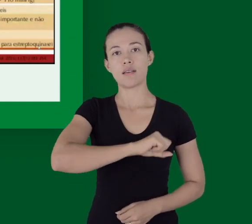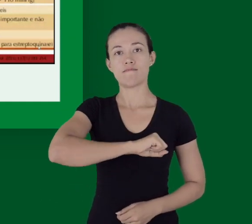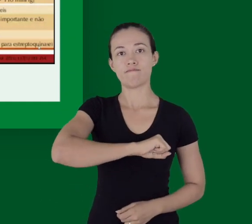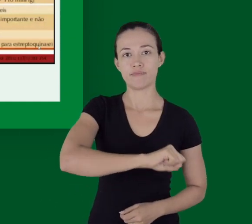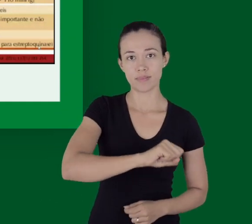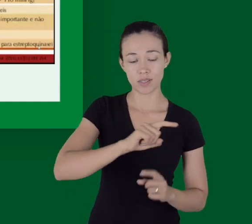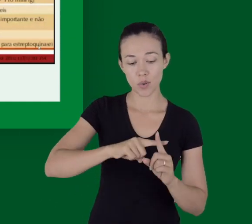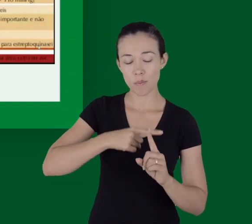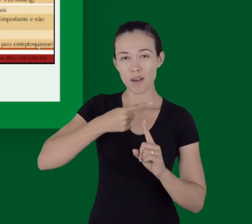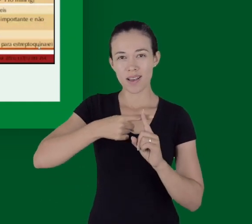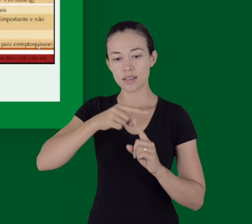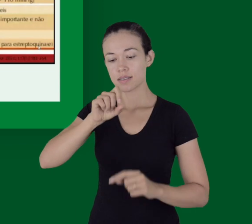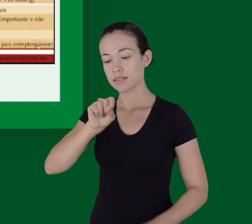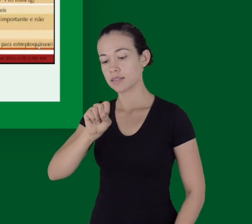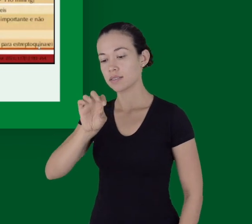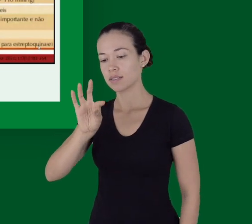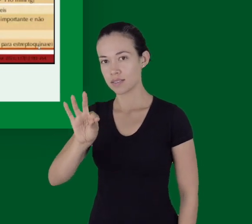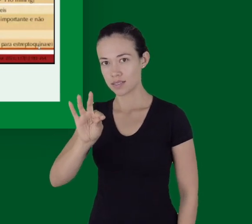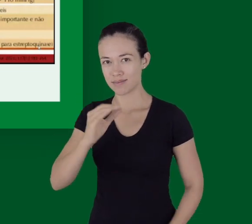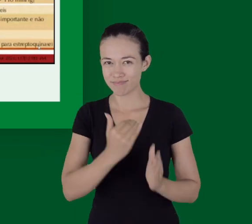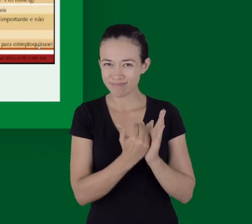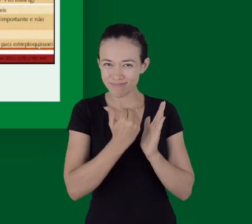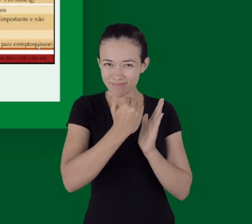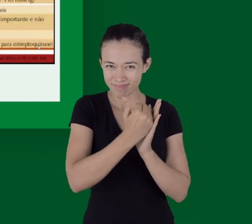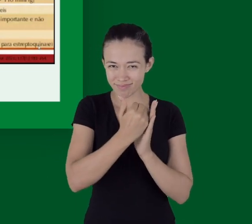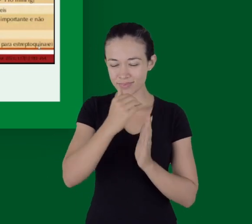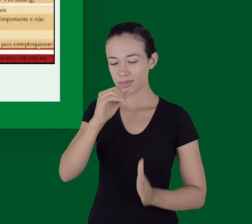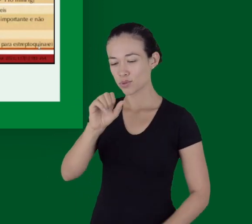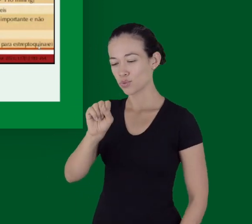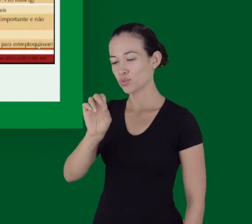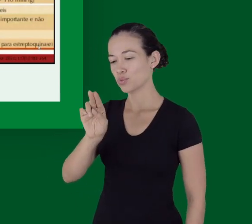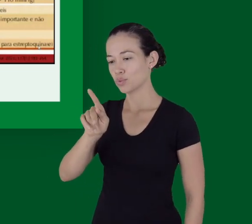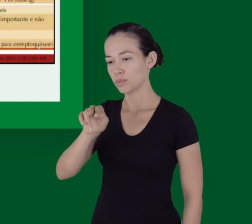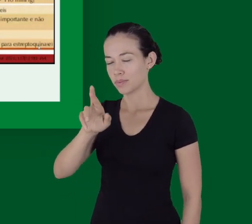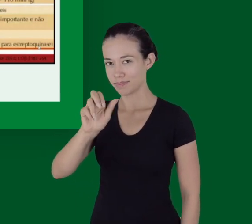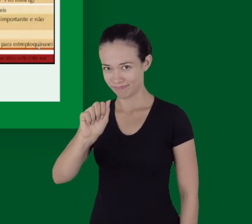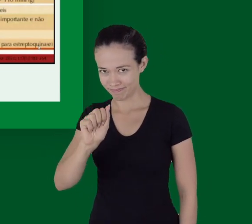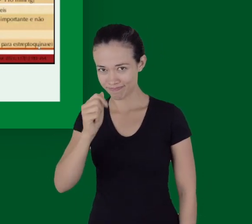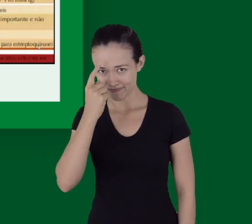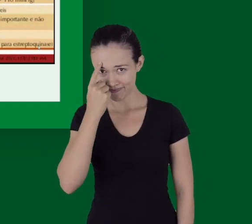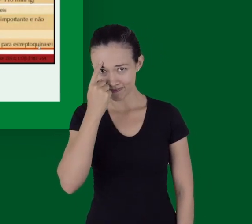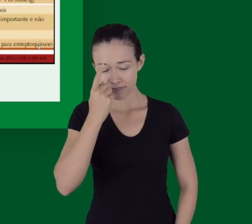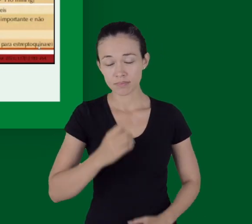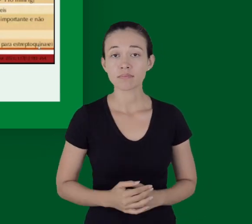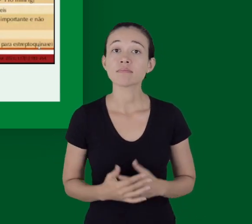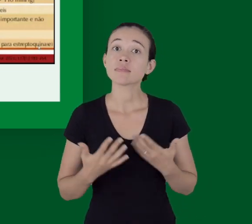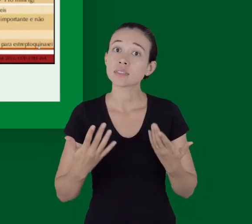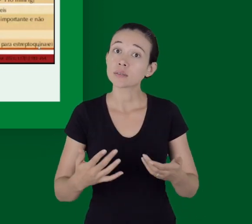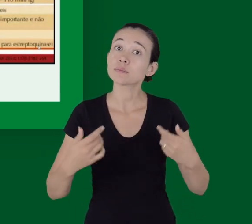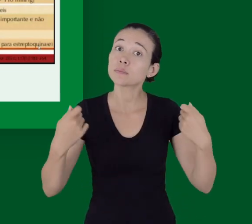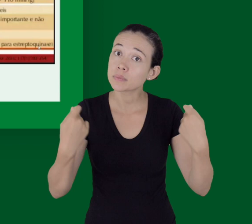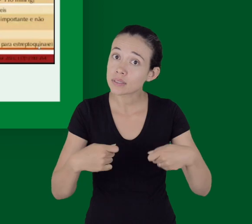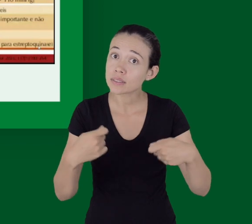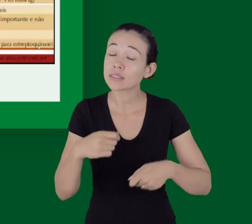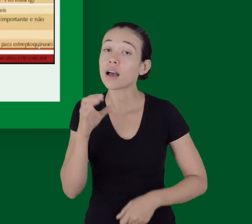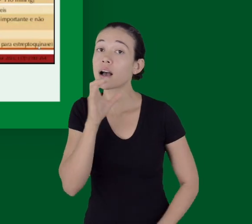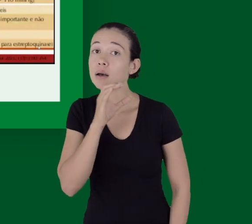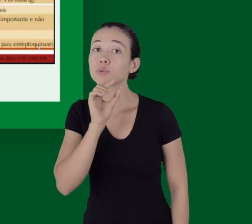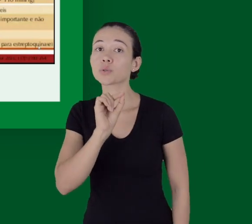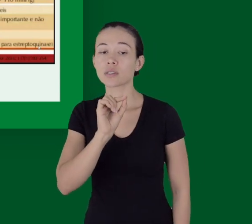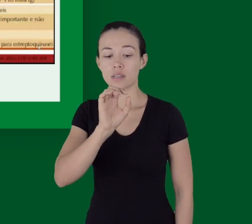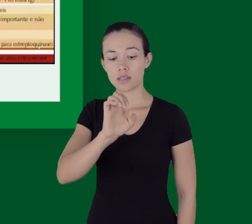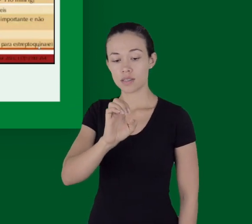que é diluir o trombo que está ali, é o infarto com supra. Então, por isso que você precisa procurar o supra no eletro. Se for com supra, você vai